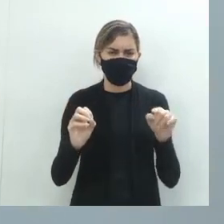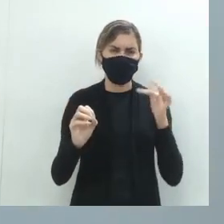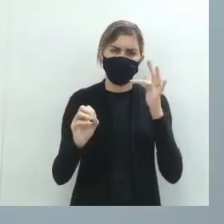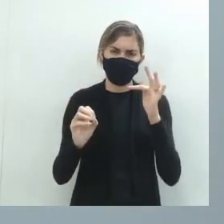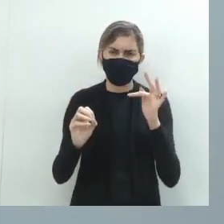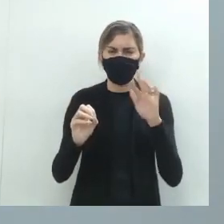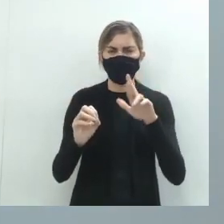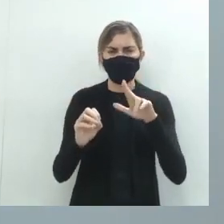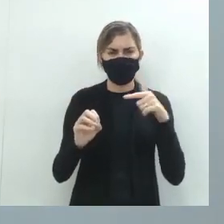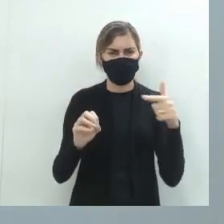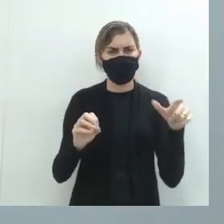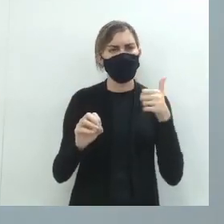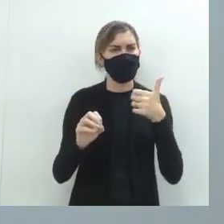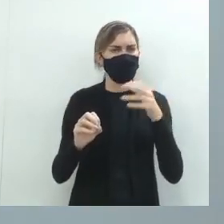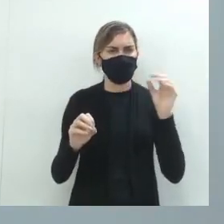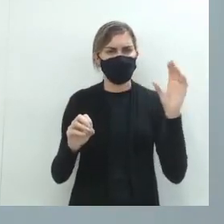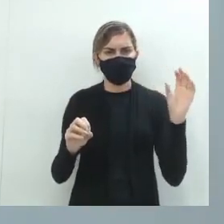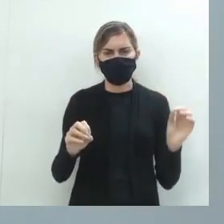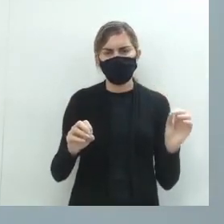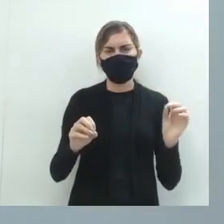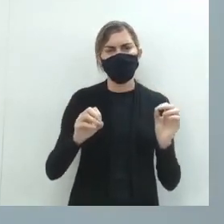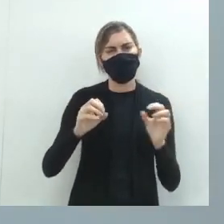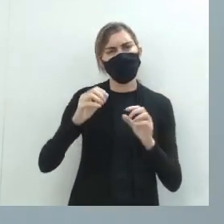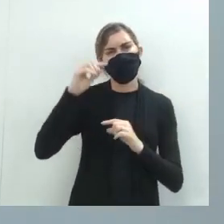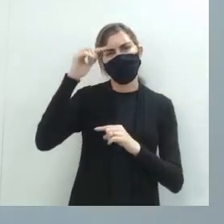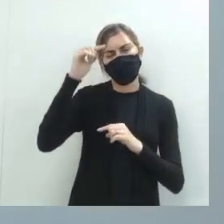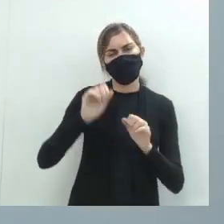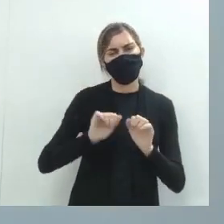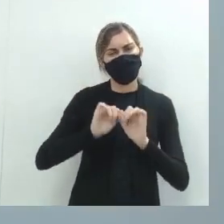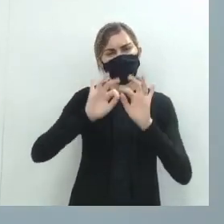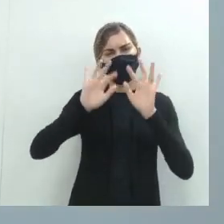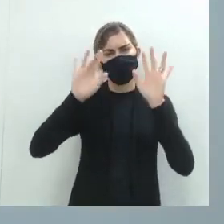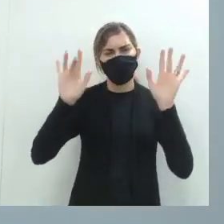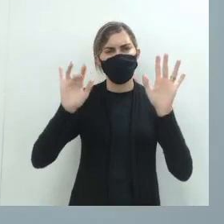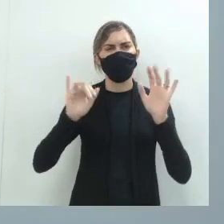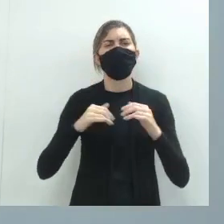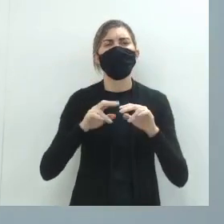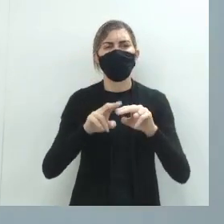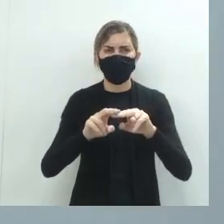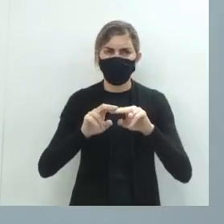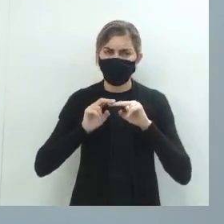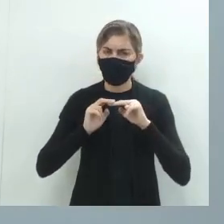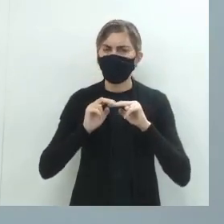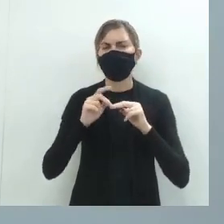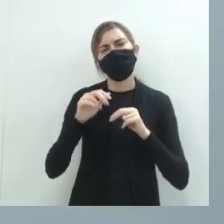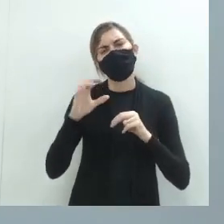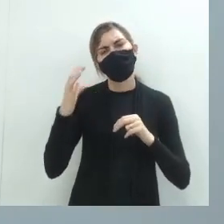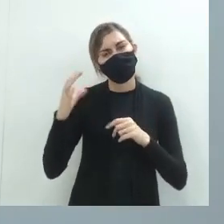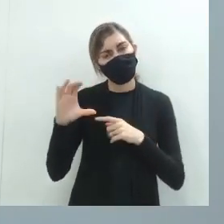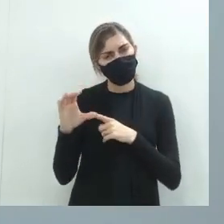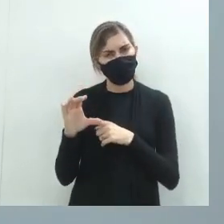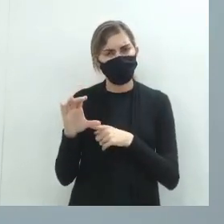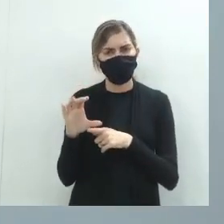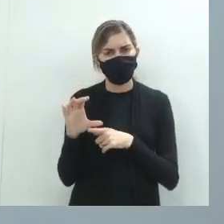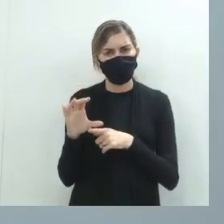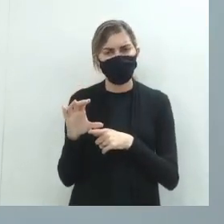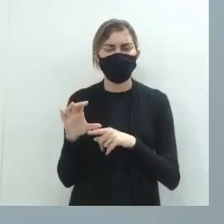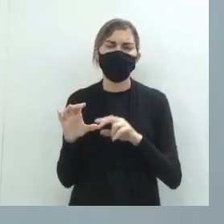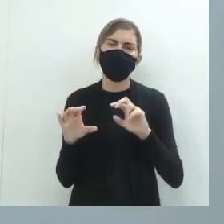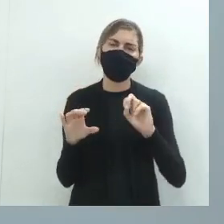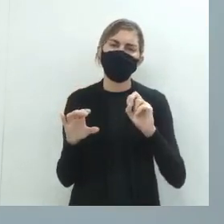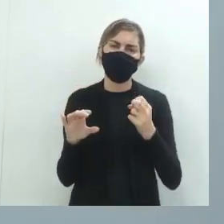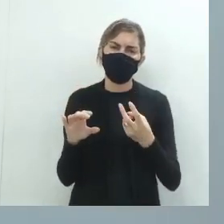fusão e 100 para o ponto de vaporização. É por isso que é Celsius,